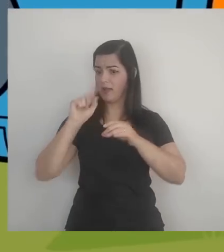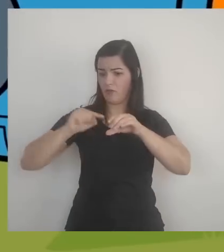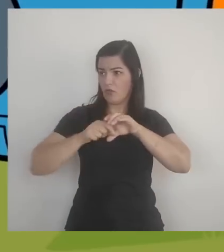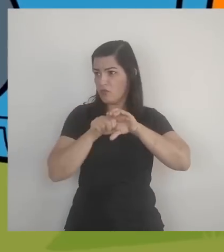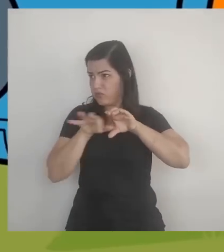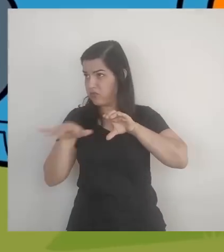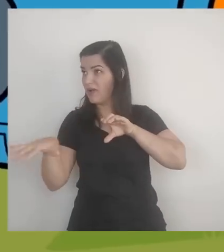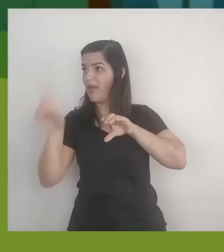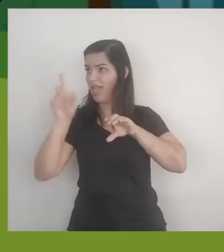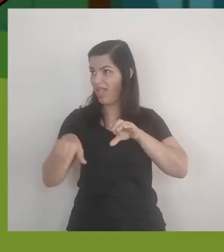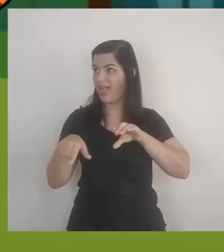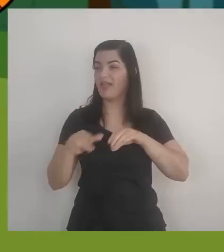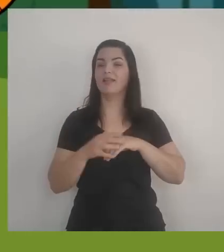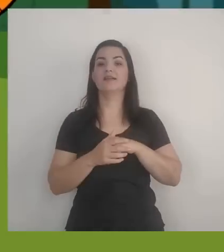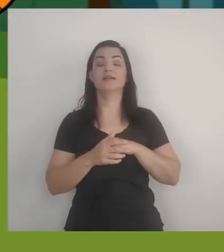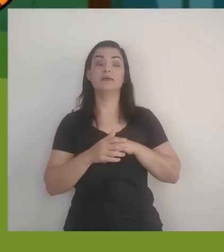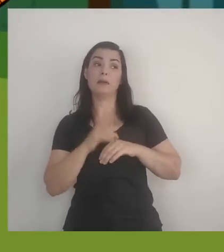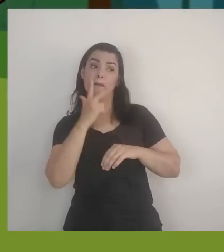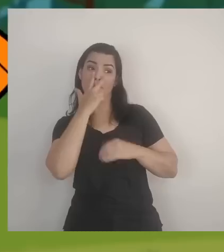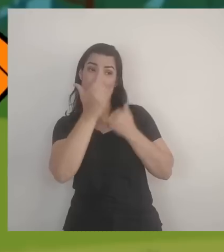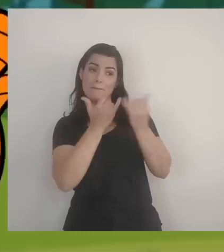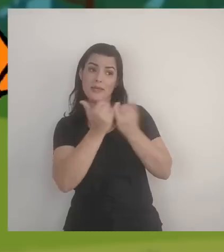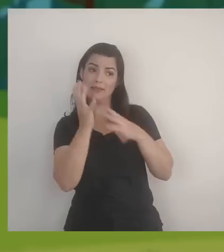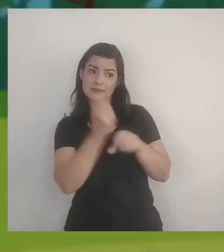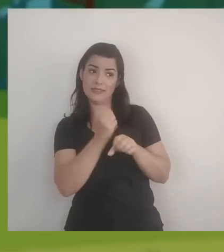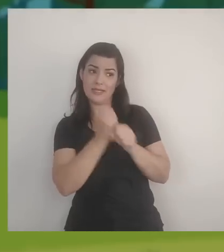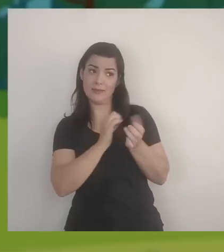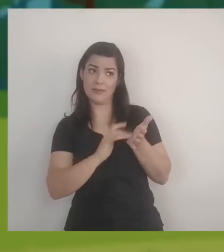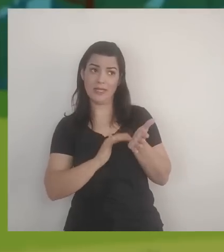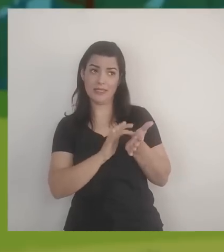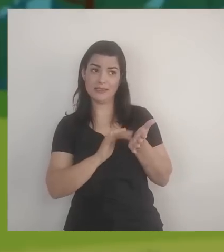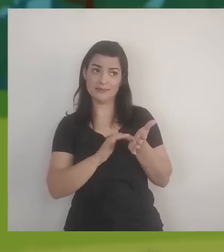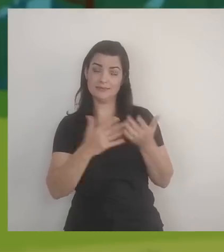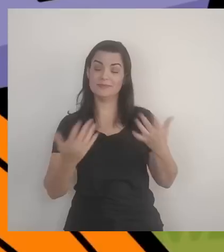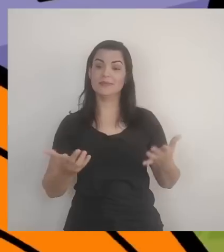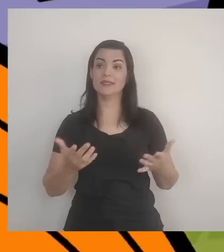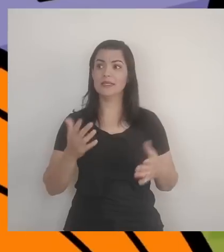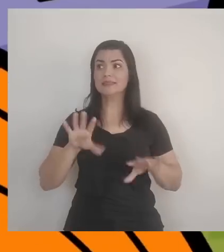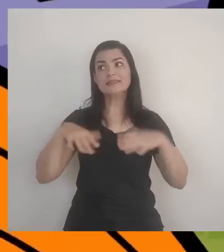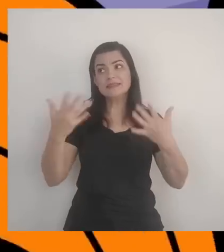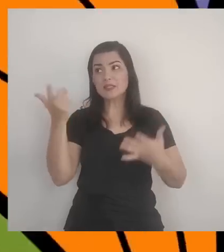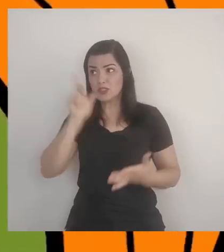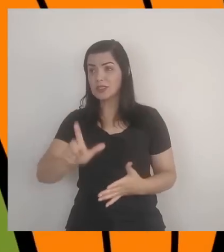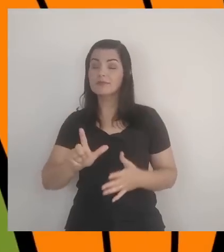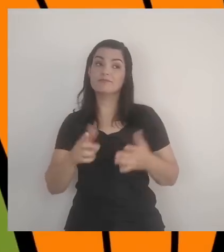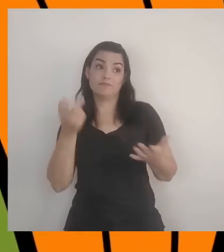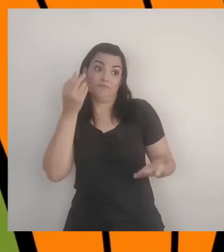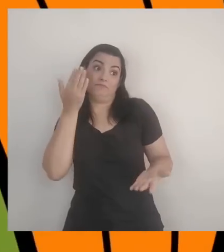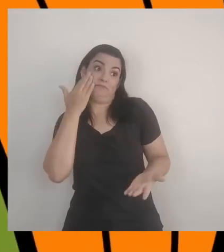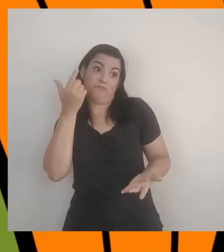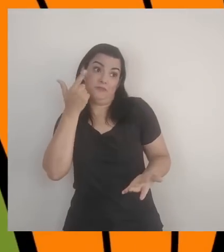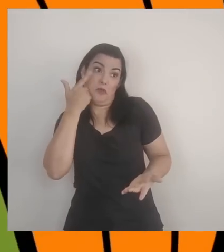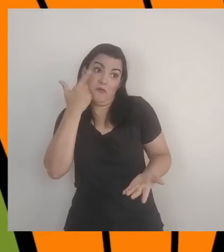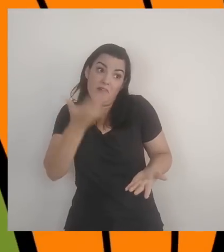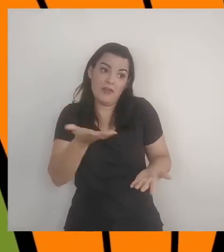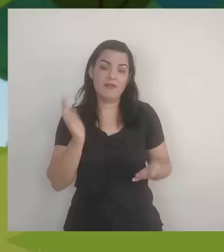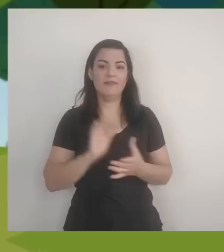Parece uma máquina de calcular. Acha que vai funcionar? É isso que vamos descobrir agora!